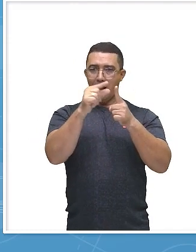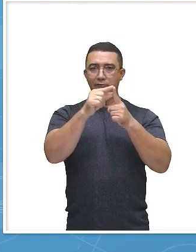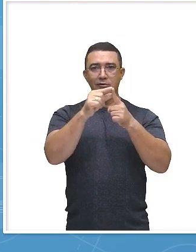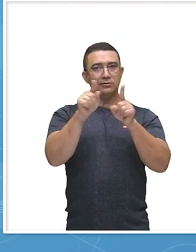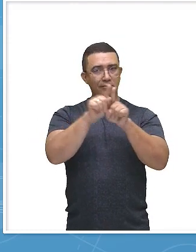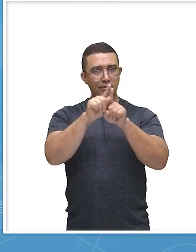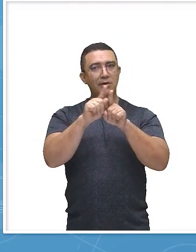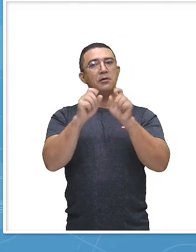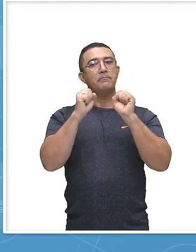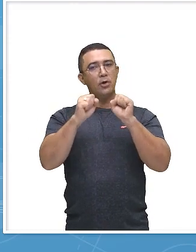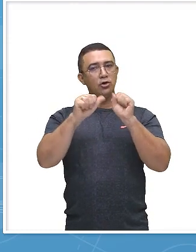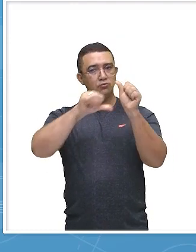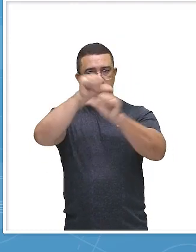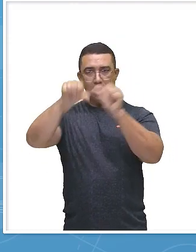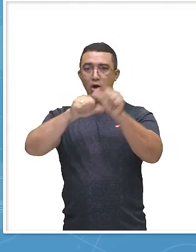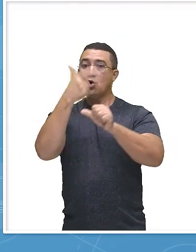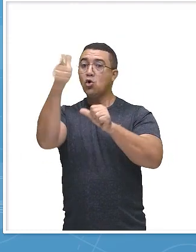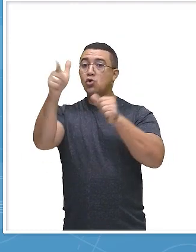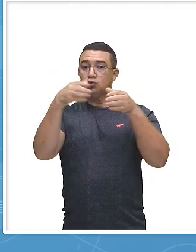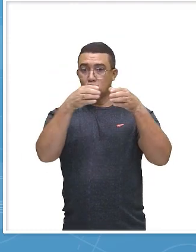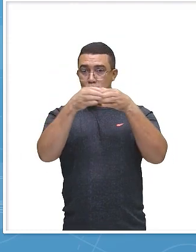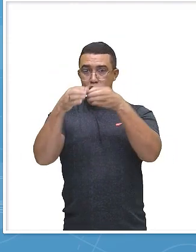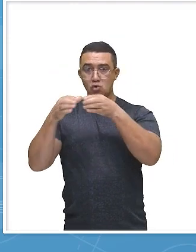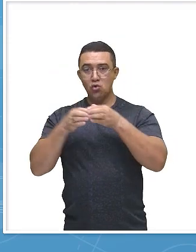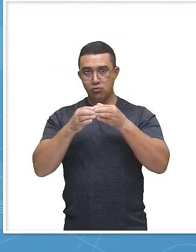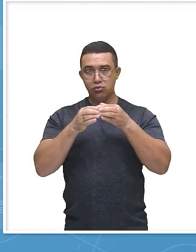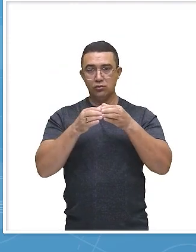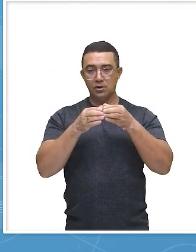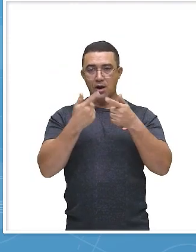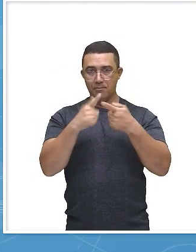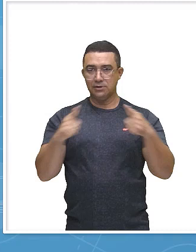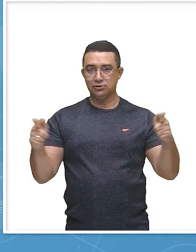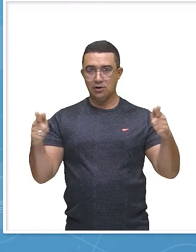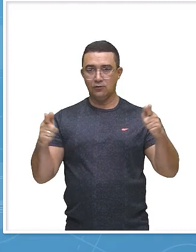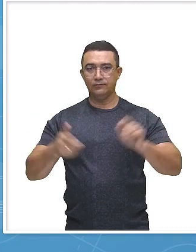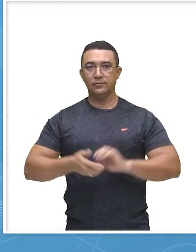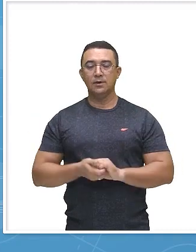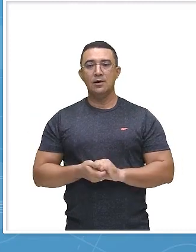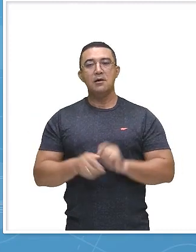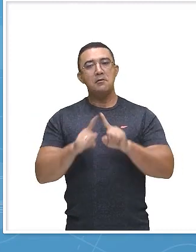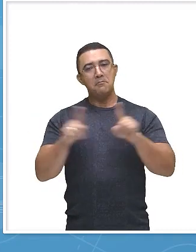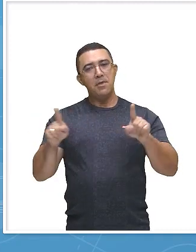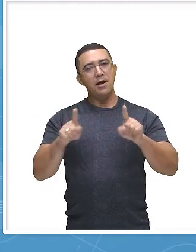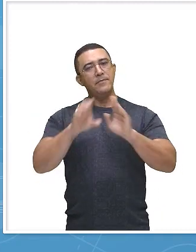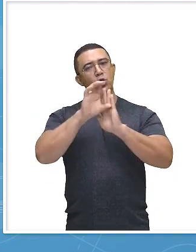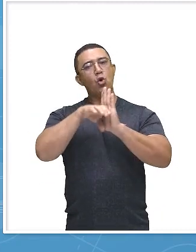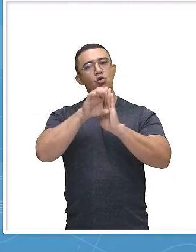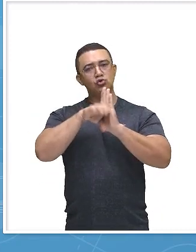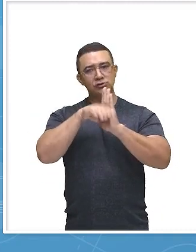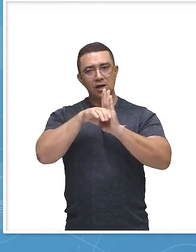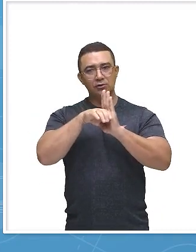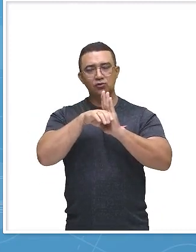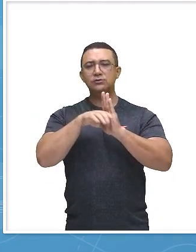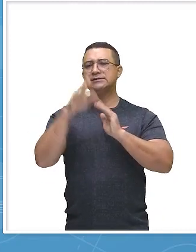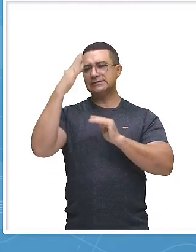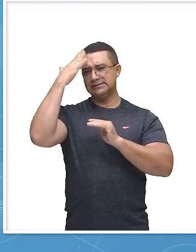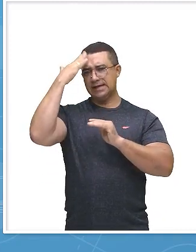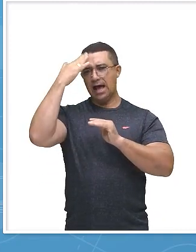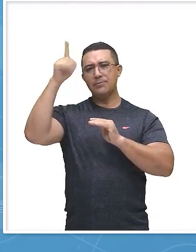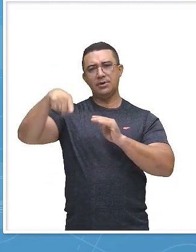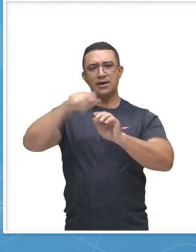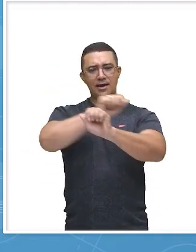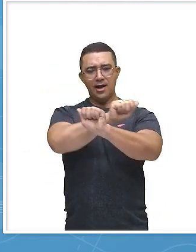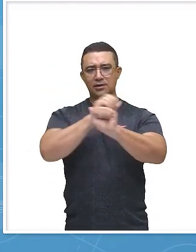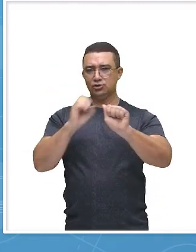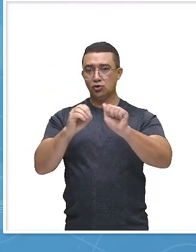de palavras, correto? Mas você vai compreender que é o artigo pela definição. Ele antecede o substantivo e também,